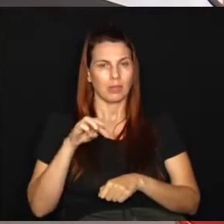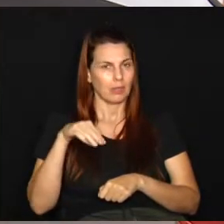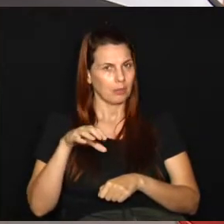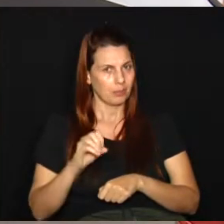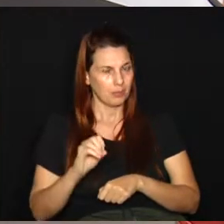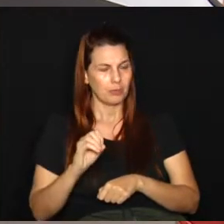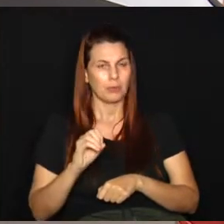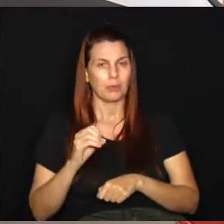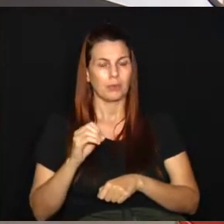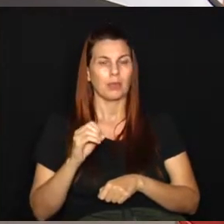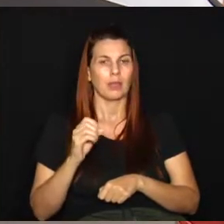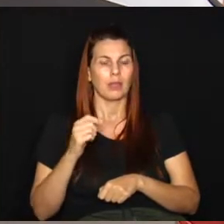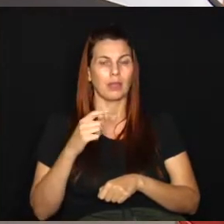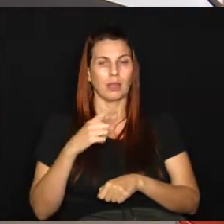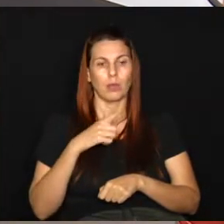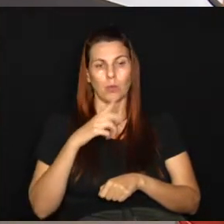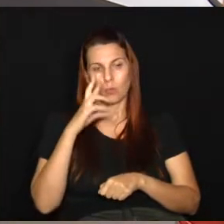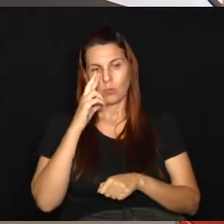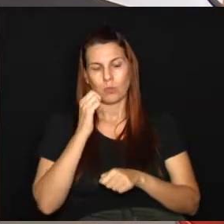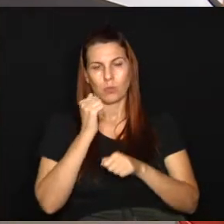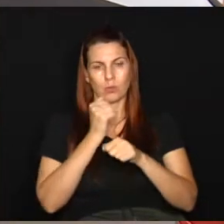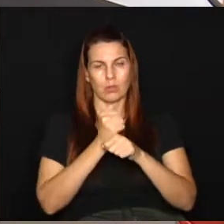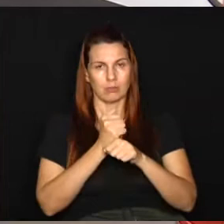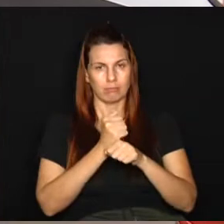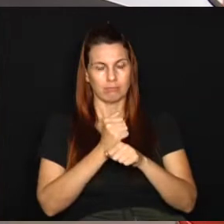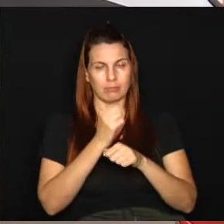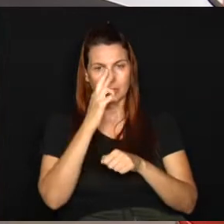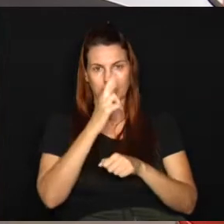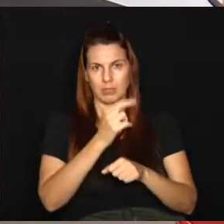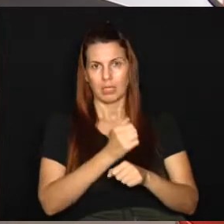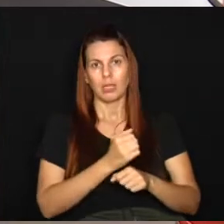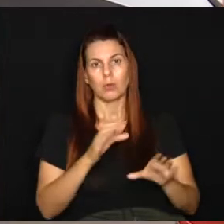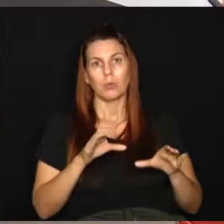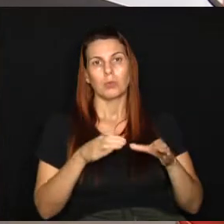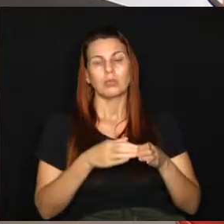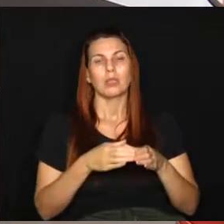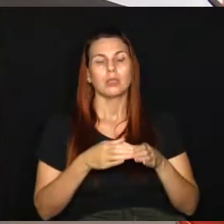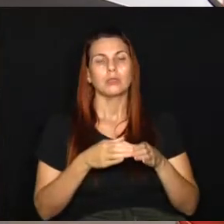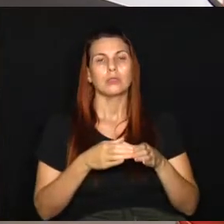Carmen Souza, sou líder da comunidade feminista Menino Chorão.